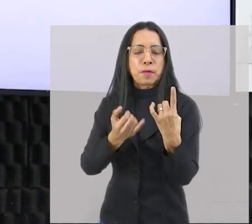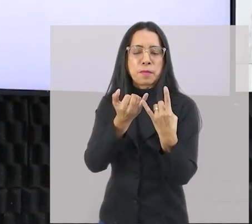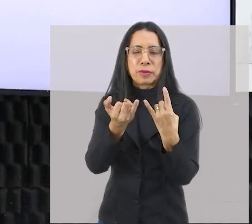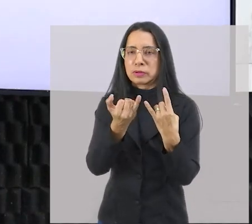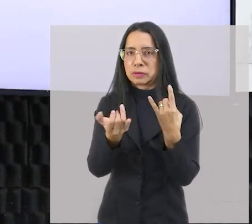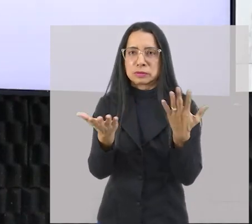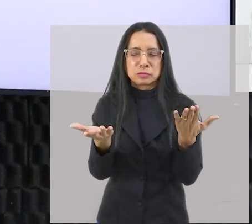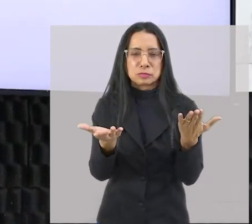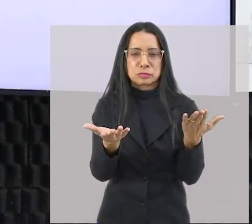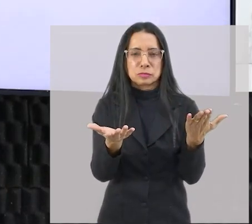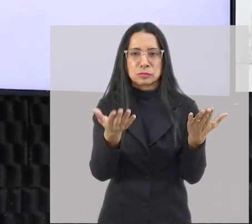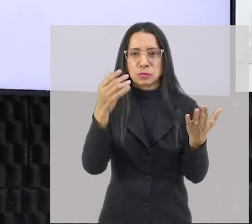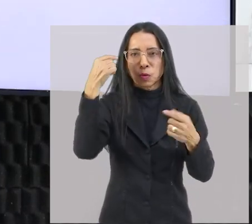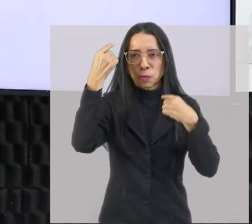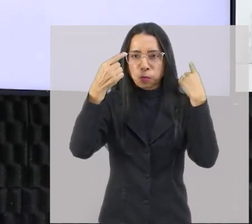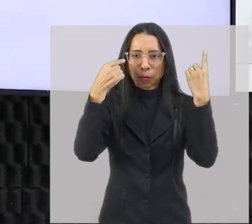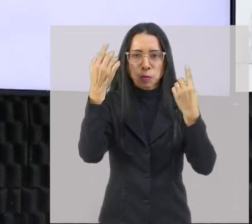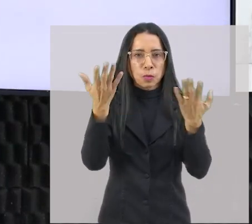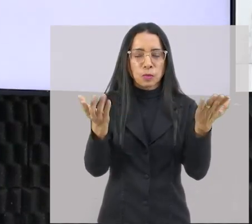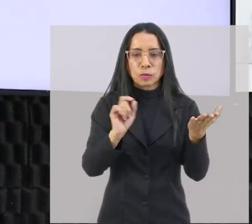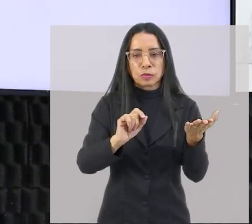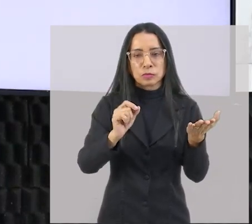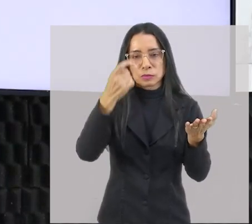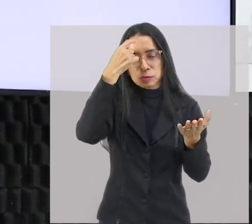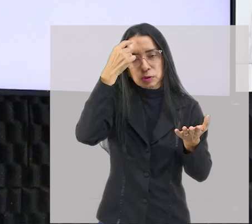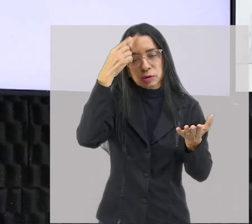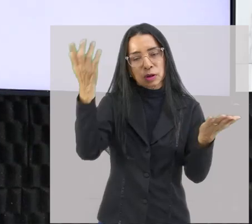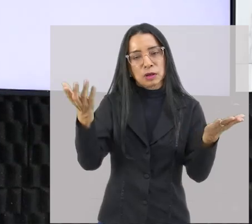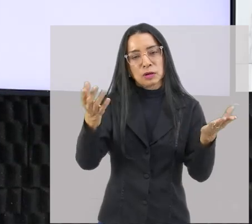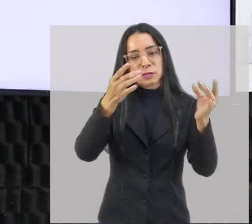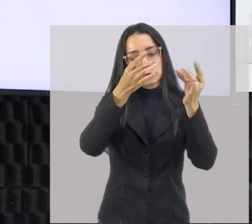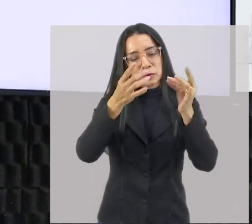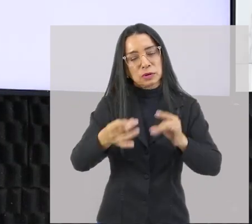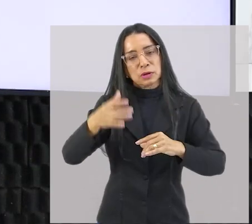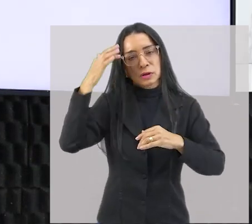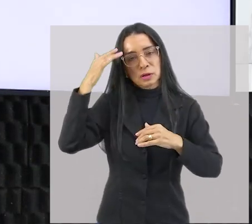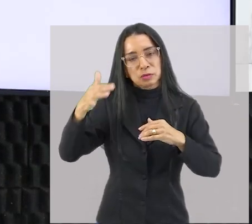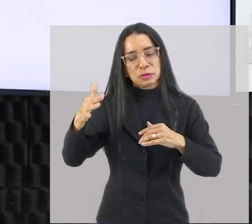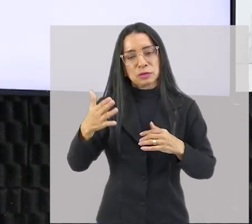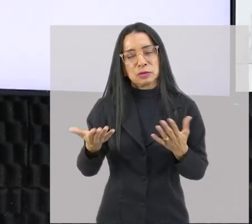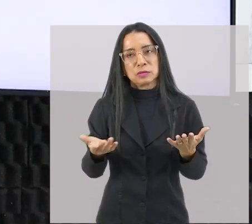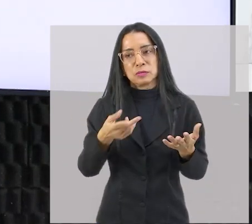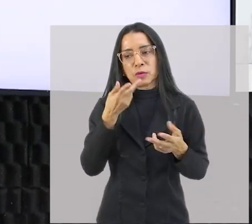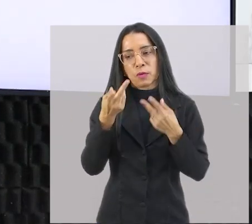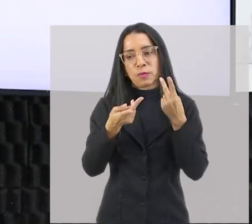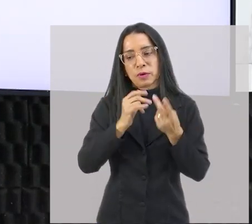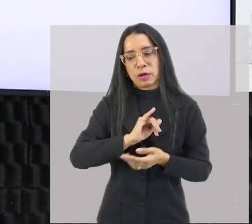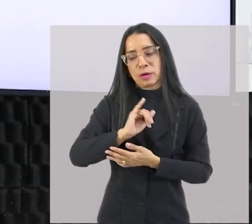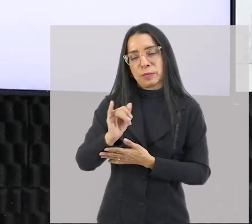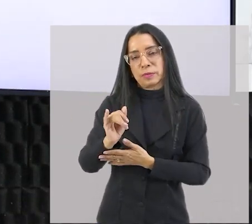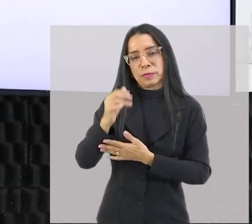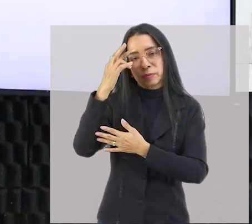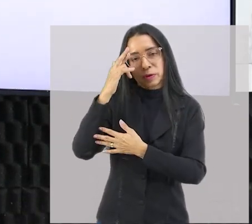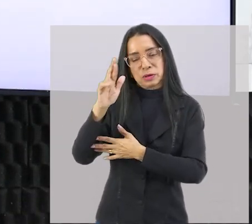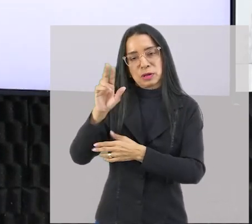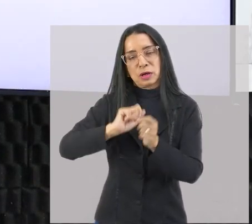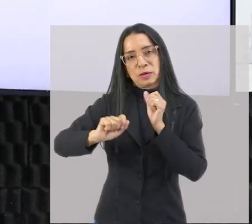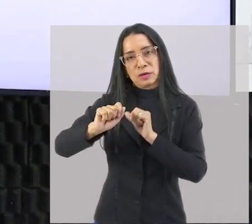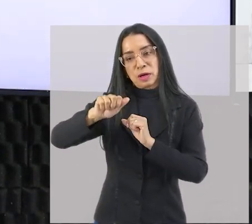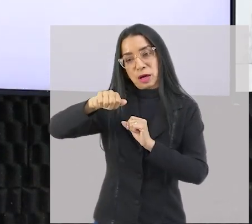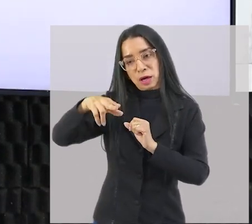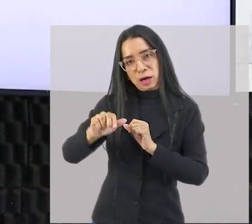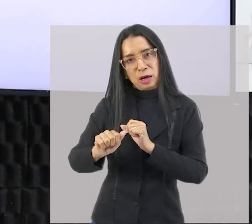que maluco! Pois é, essa é a ideia. Só que quando eu vou descrever isso no sonho, eu vou dizer para minha chefe aqui, Ana, dizer assim, Ana, eu